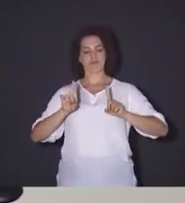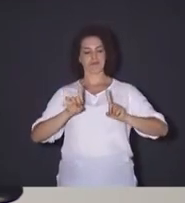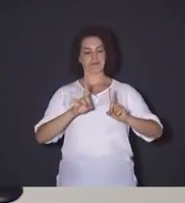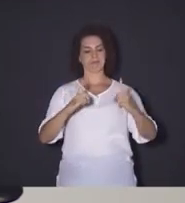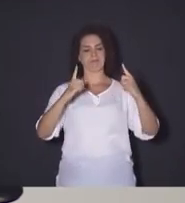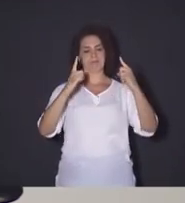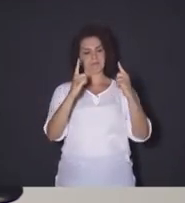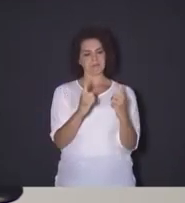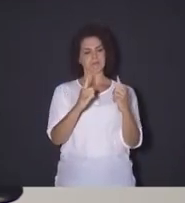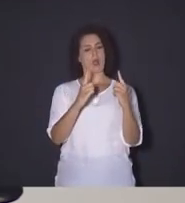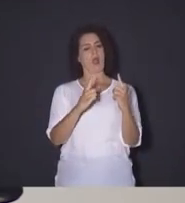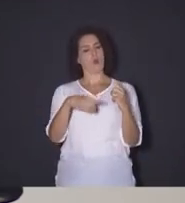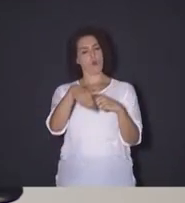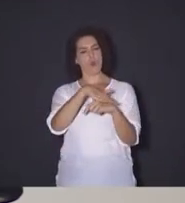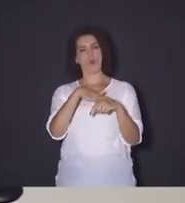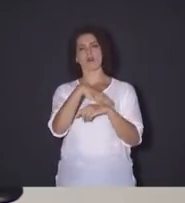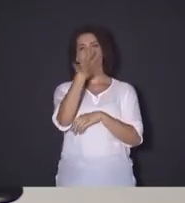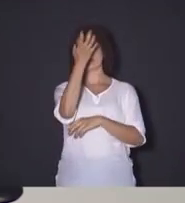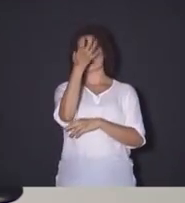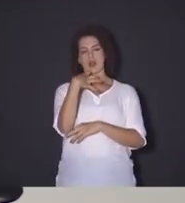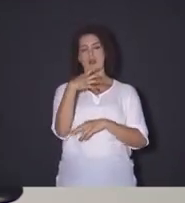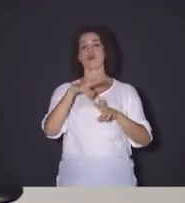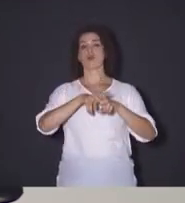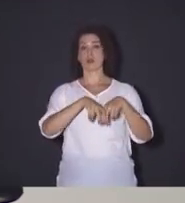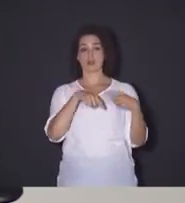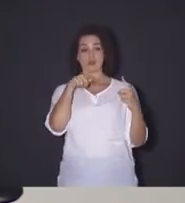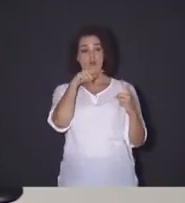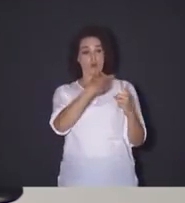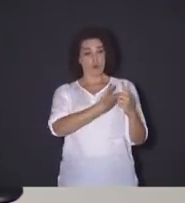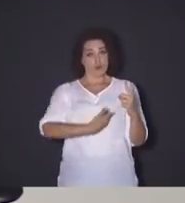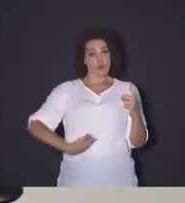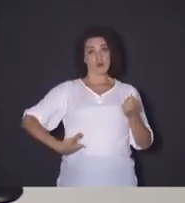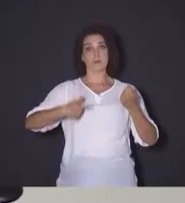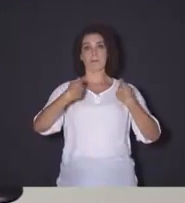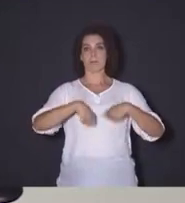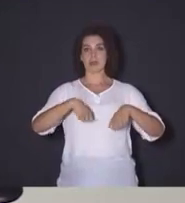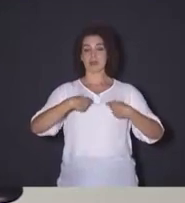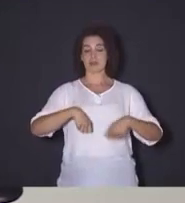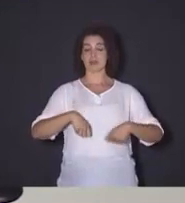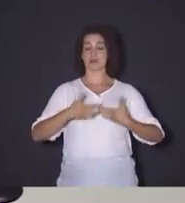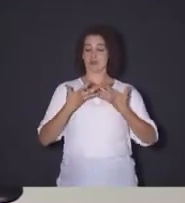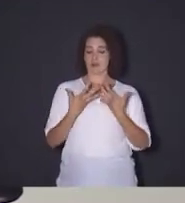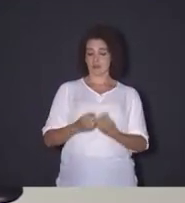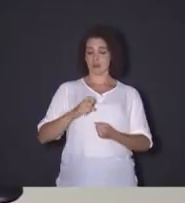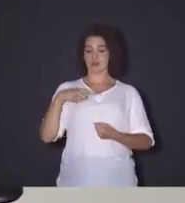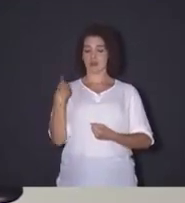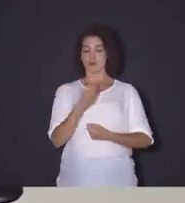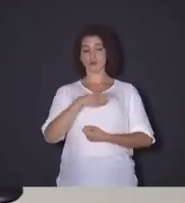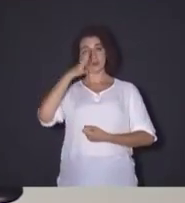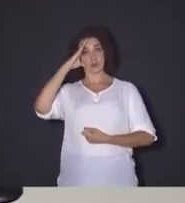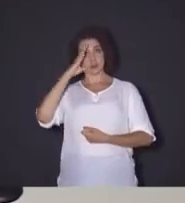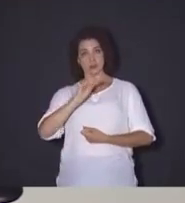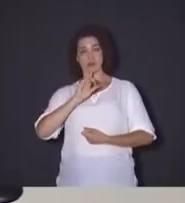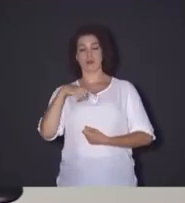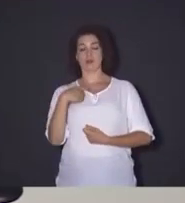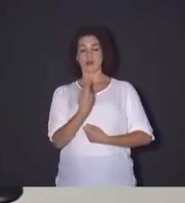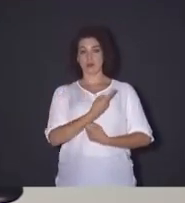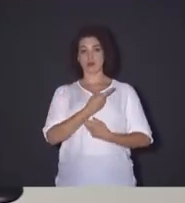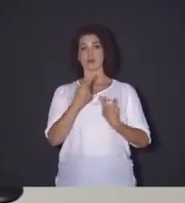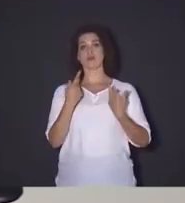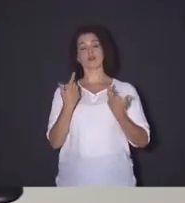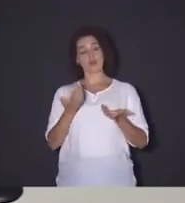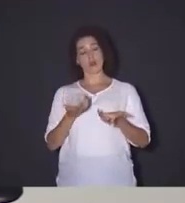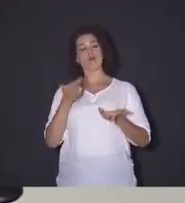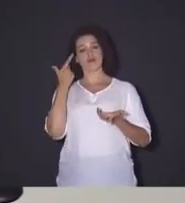verdadeiramente né que os governantes no já receba nos entenda e nos compreenda então a gente tem avançado muito